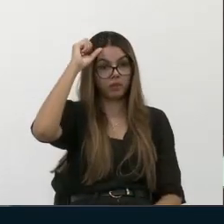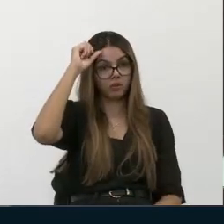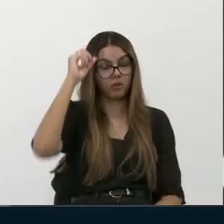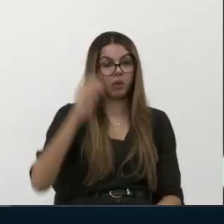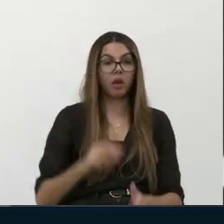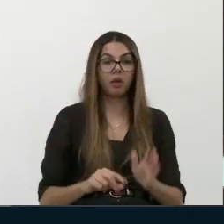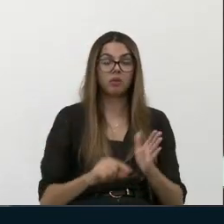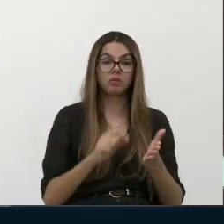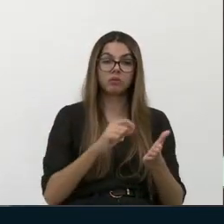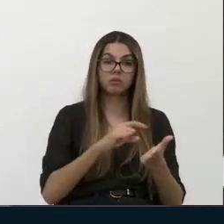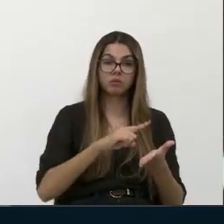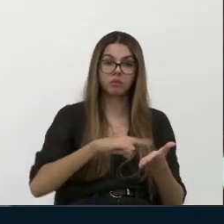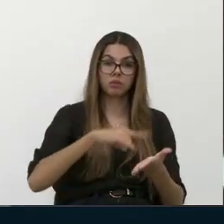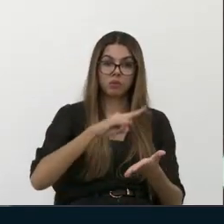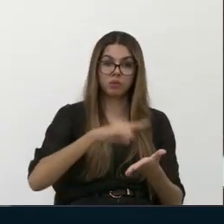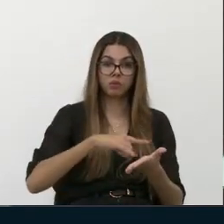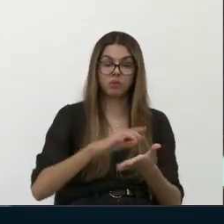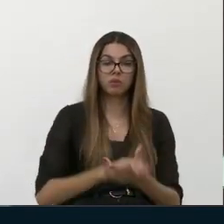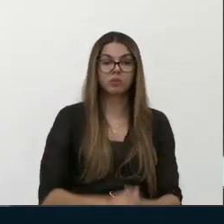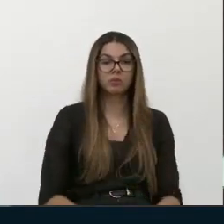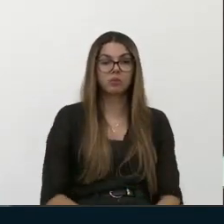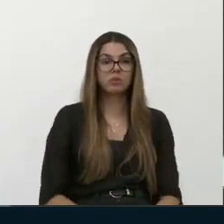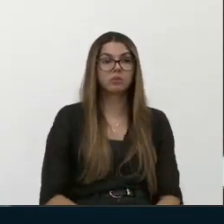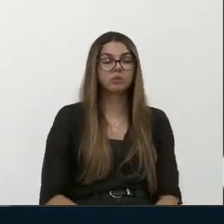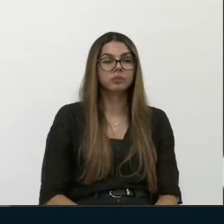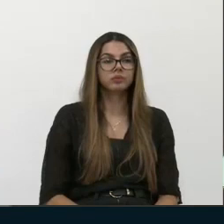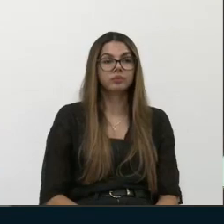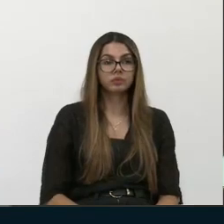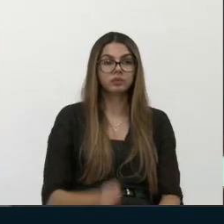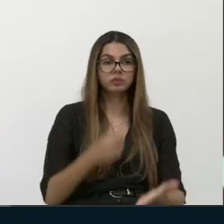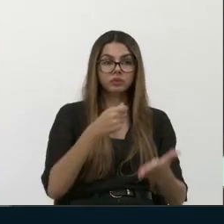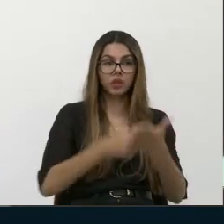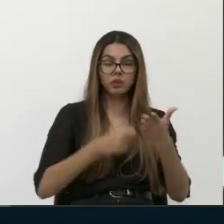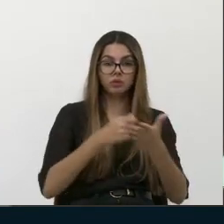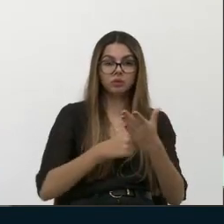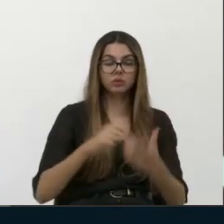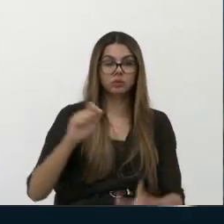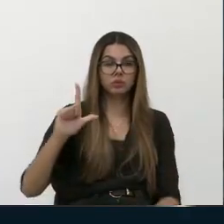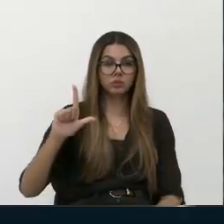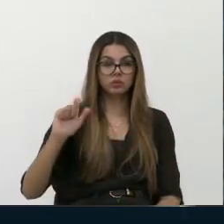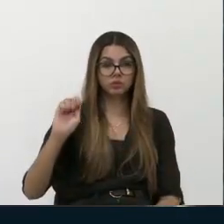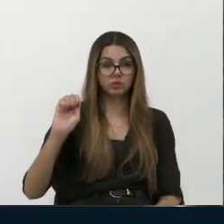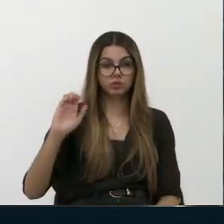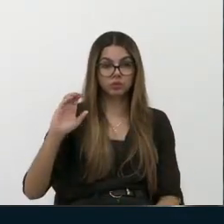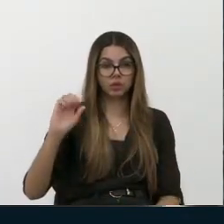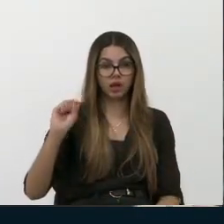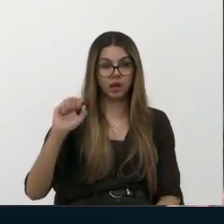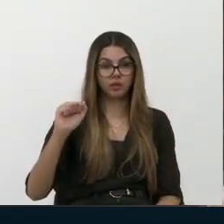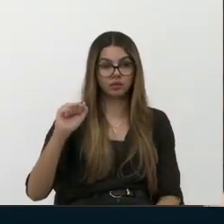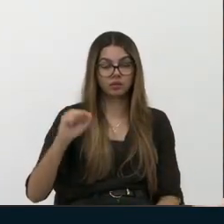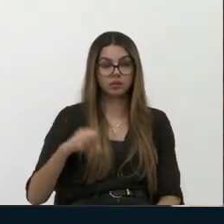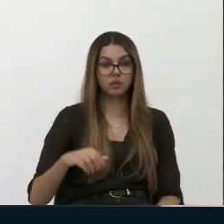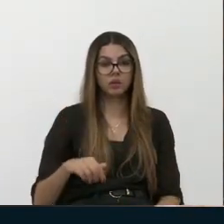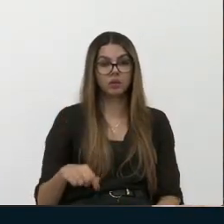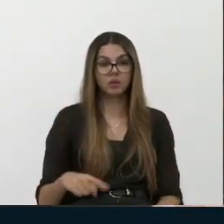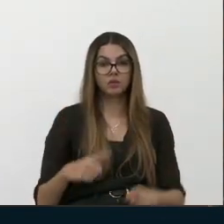consórcio Repave Guarulhos. Guru, autor, vereador Lucas Sanches. Em